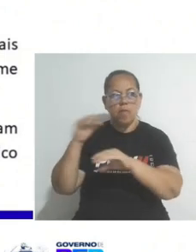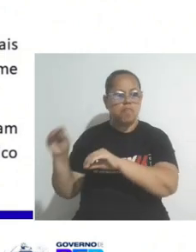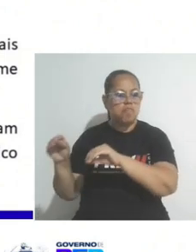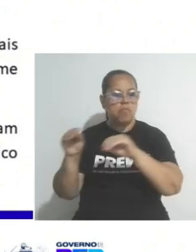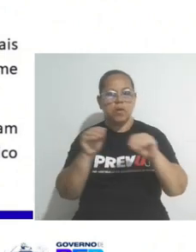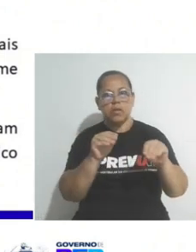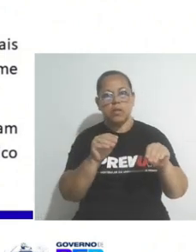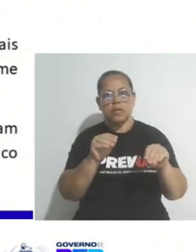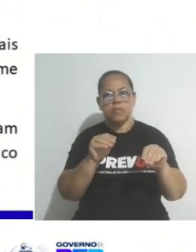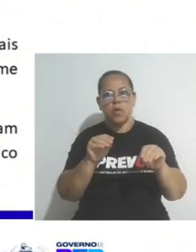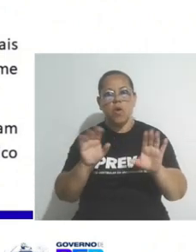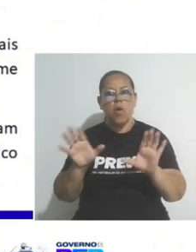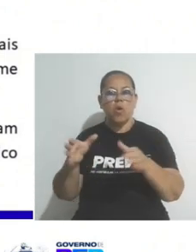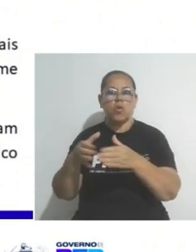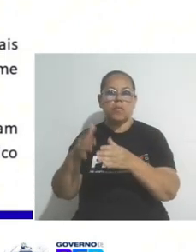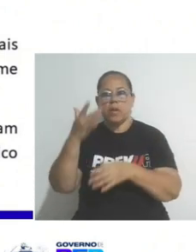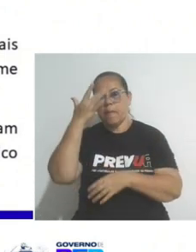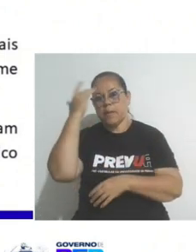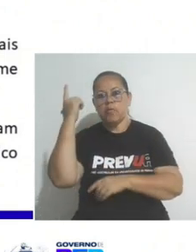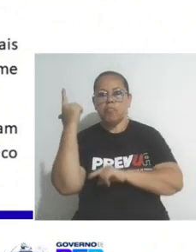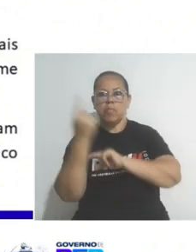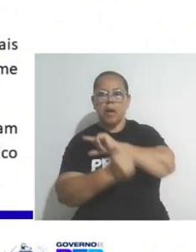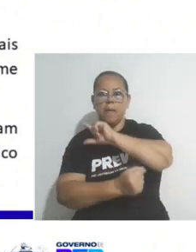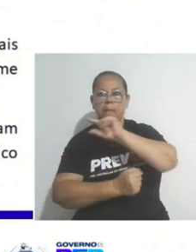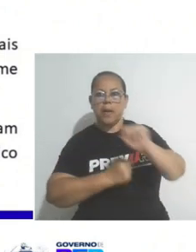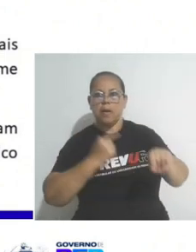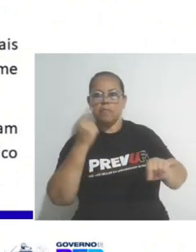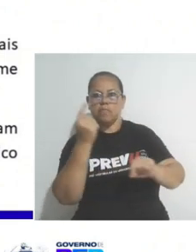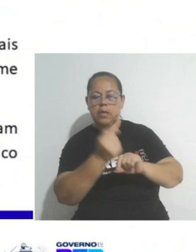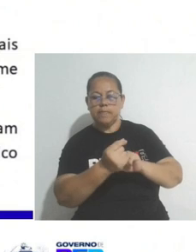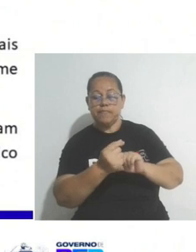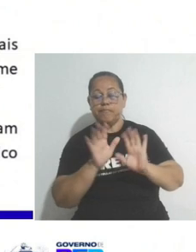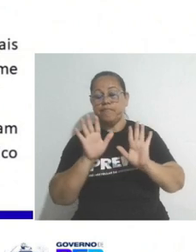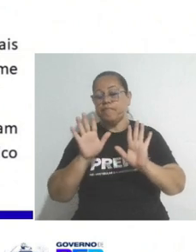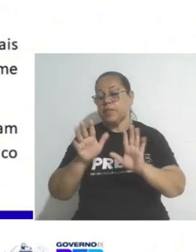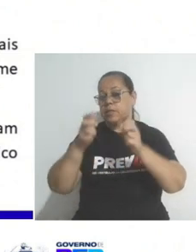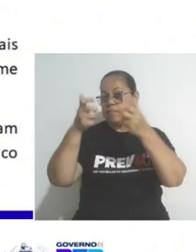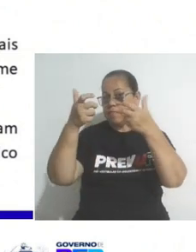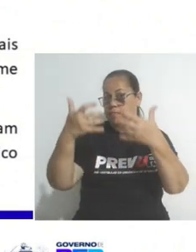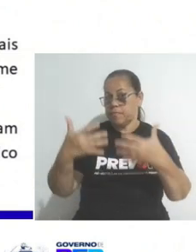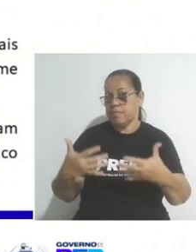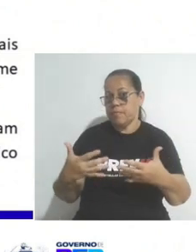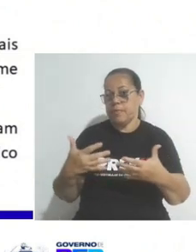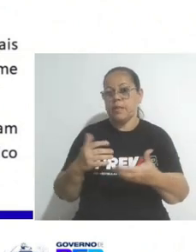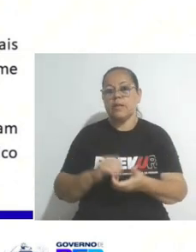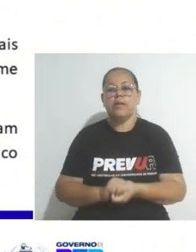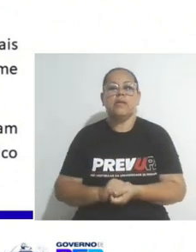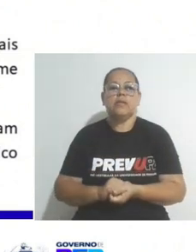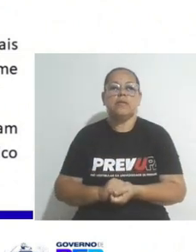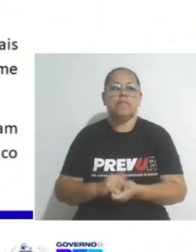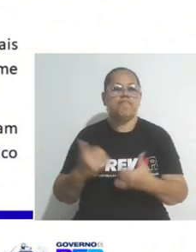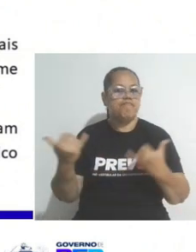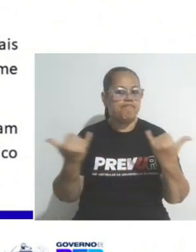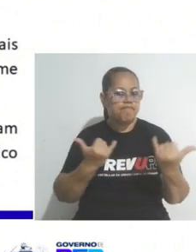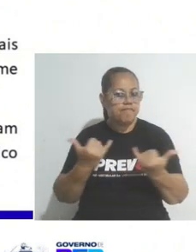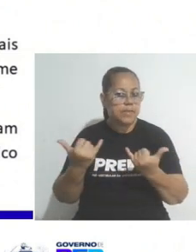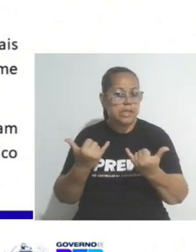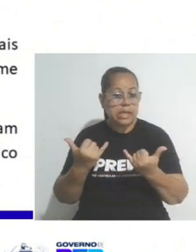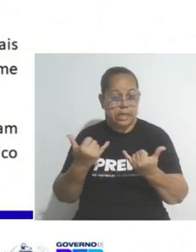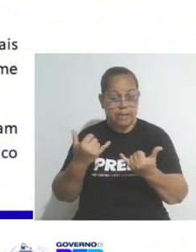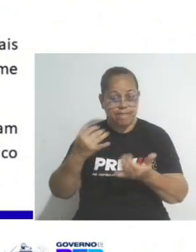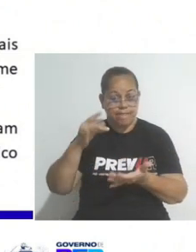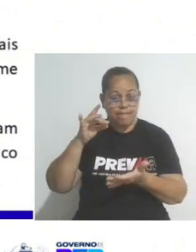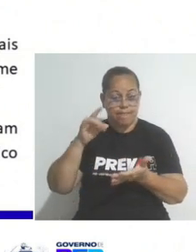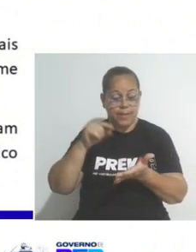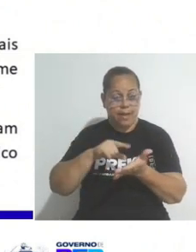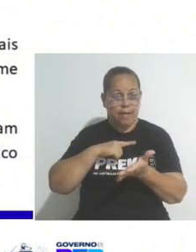por grupos de refugiados sobre essas questões e as afirmações contidas